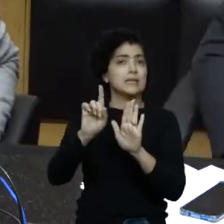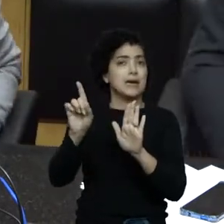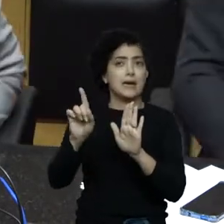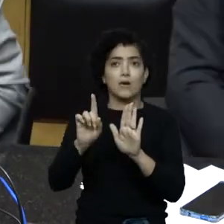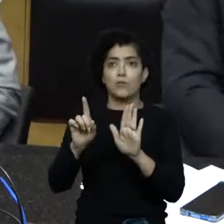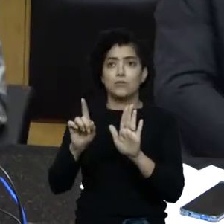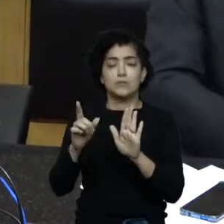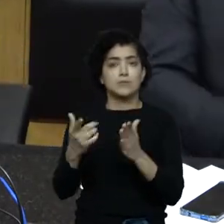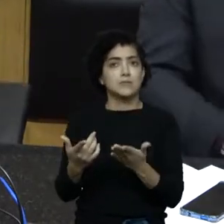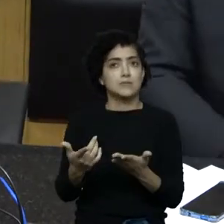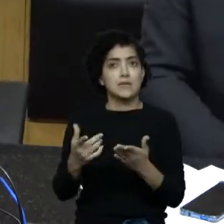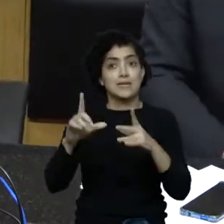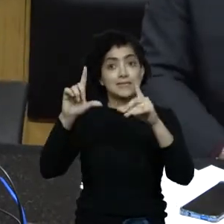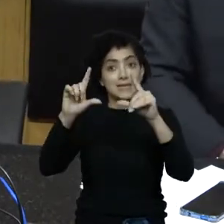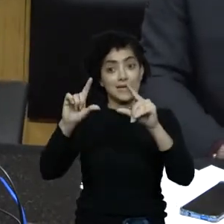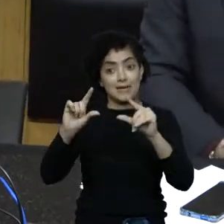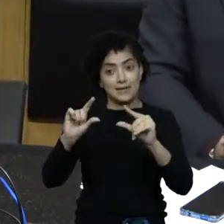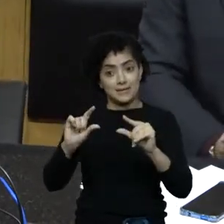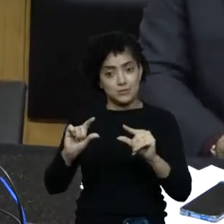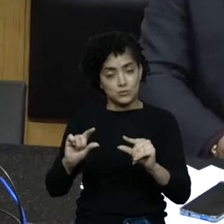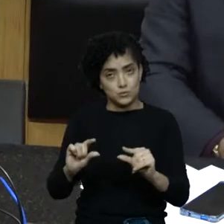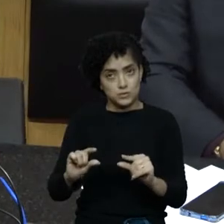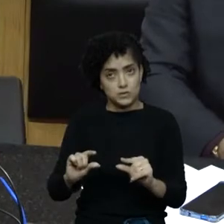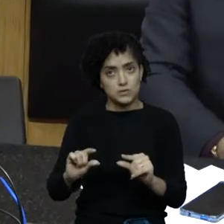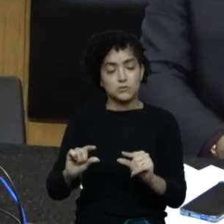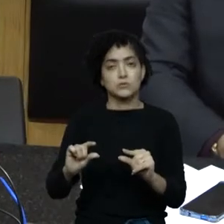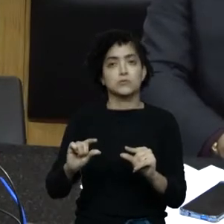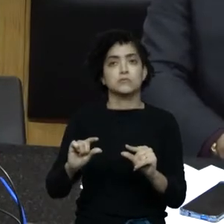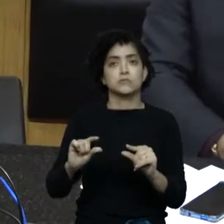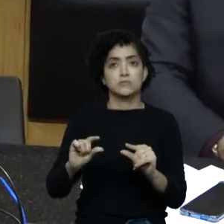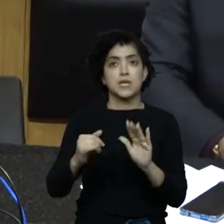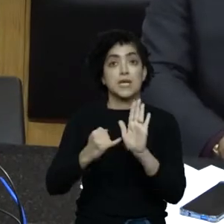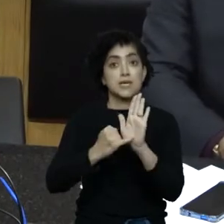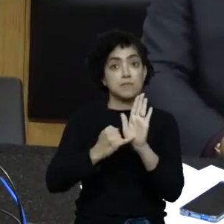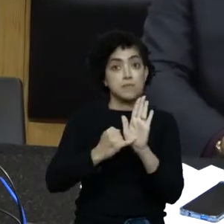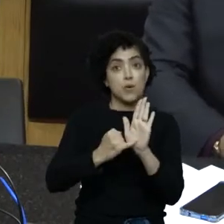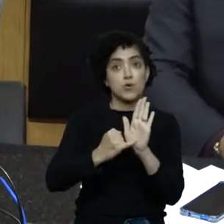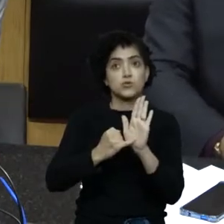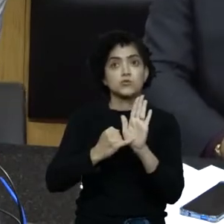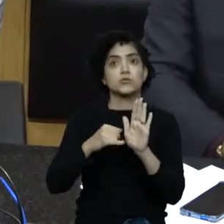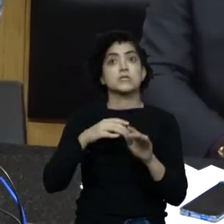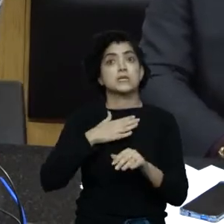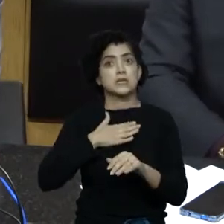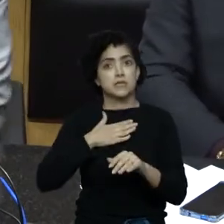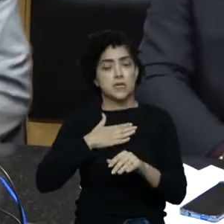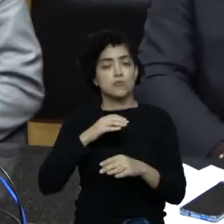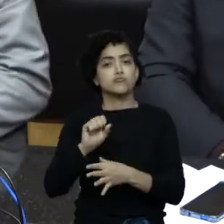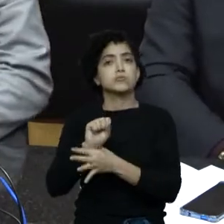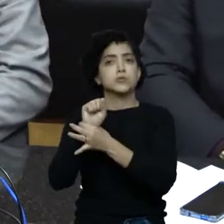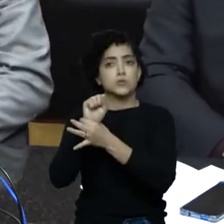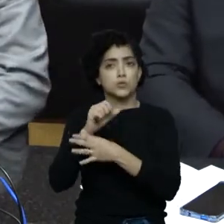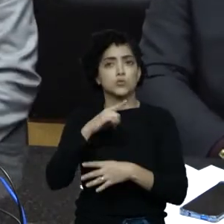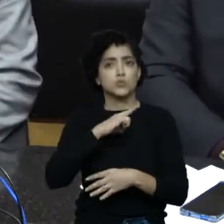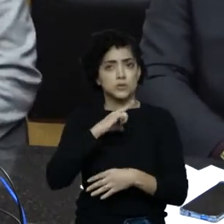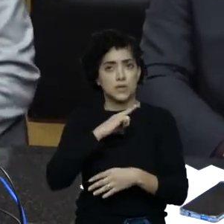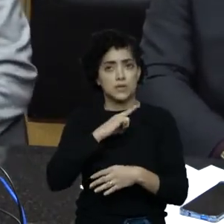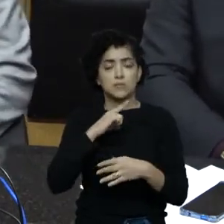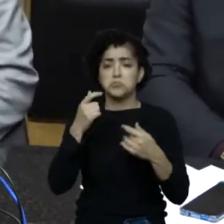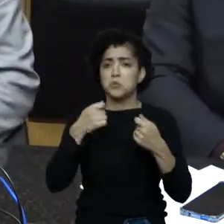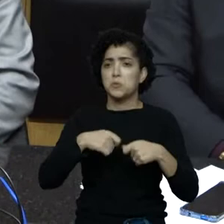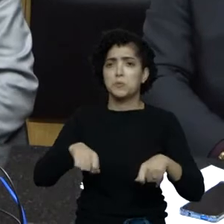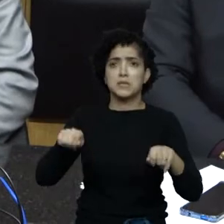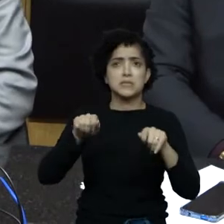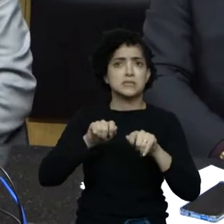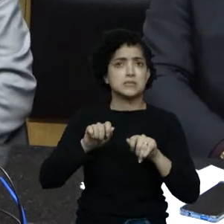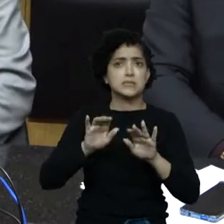contrário nós estamos reduzindo impostos reduzindo impostos e eu também estou seguro e não preciso de